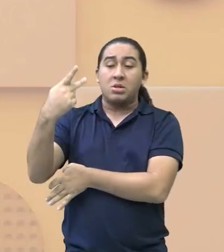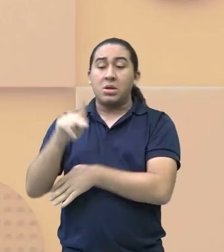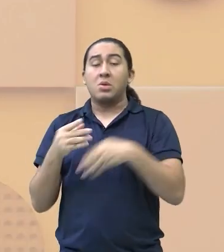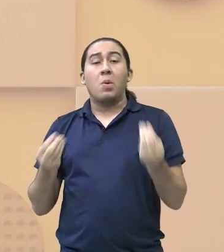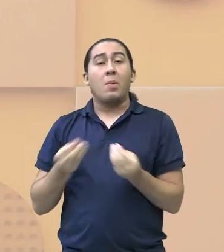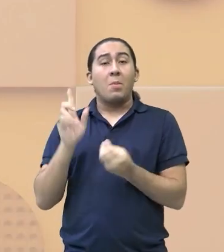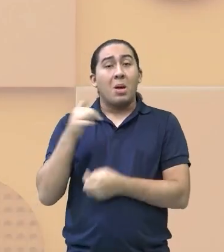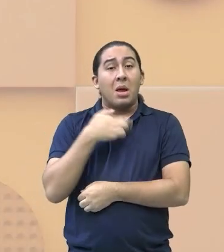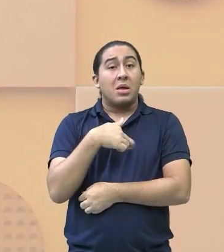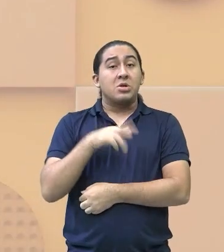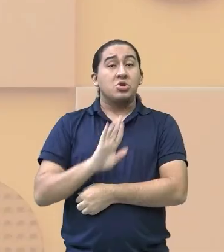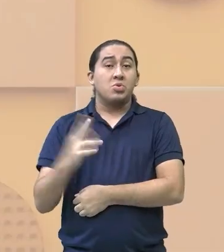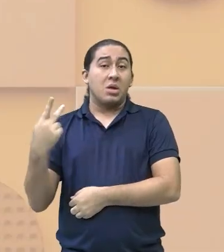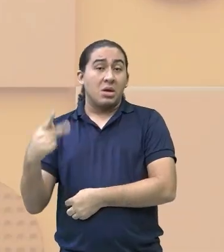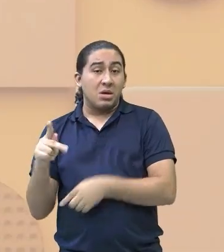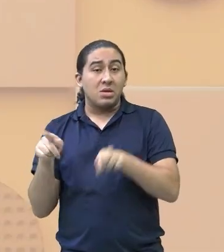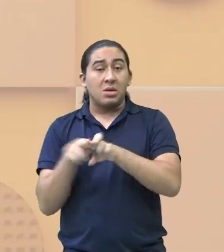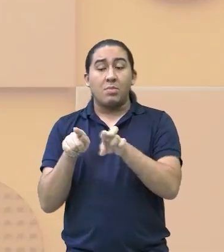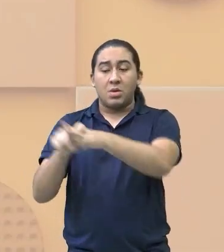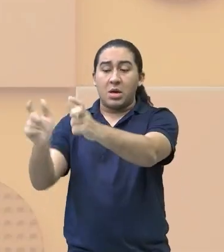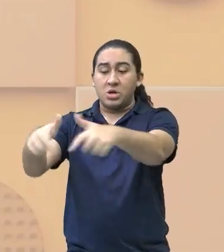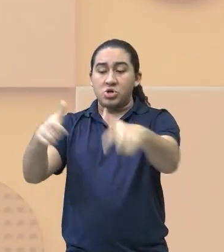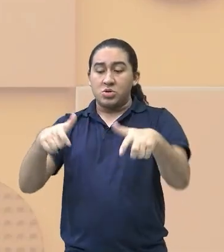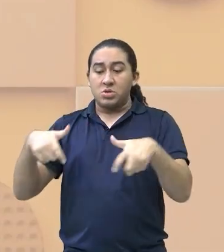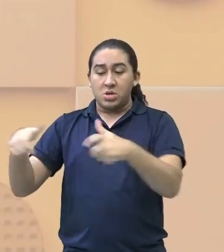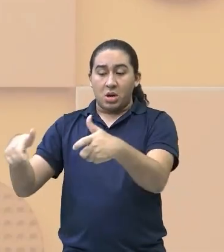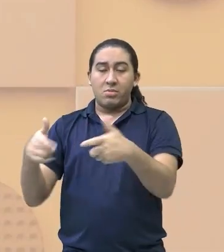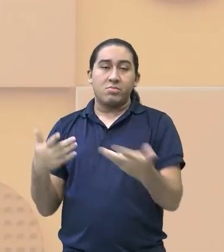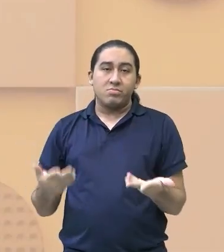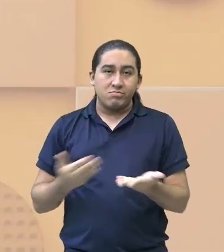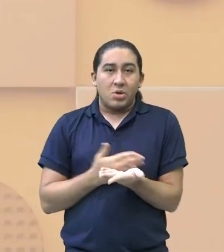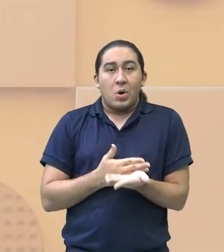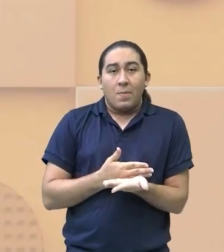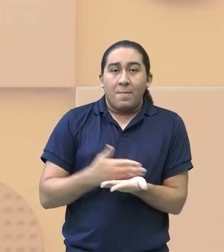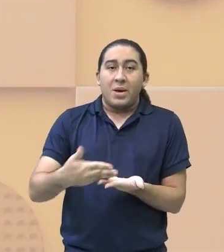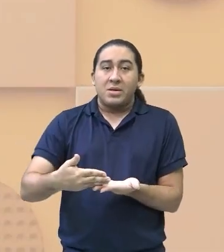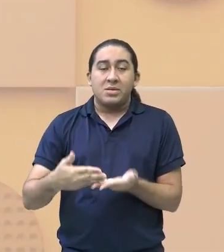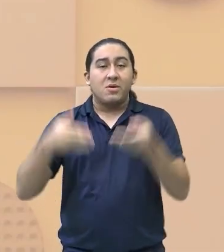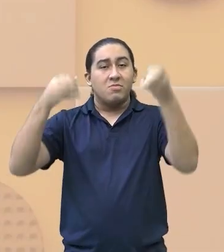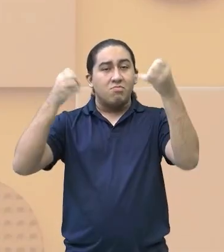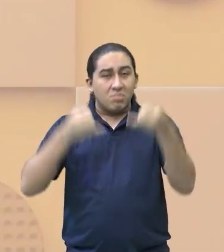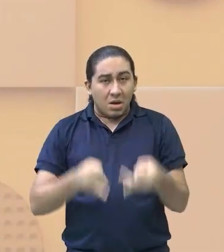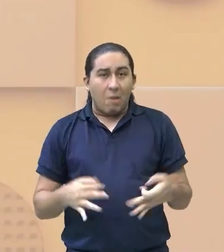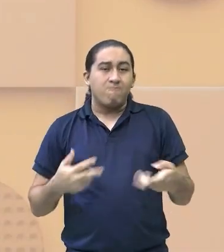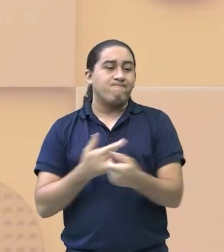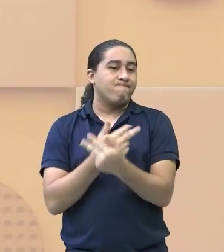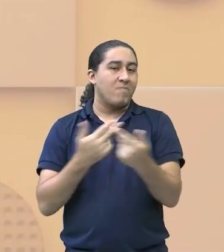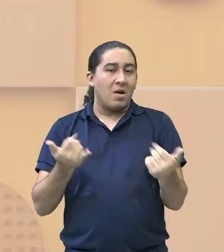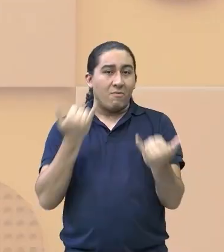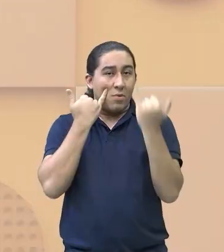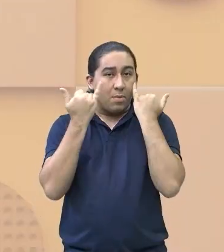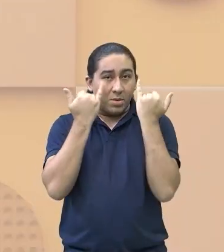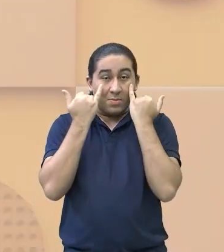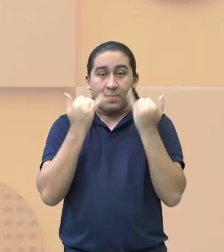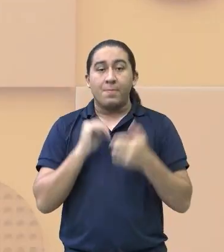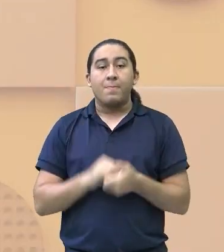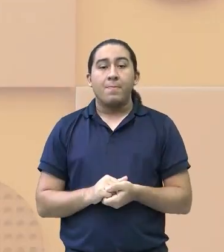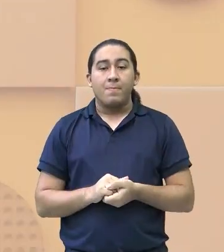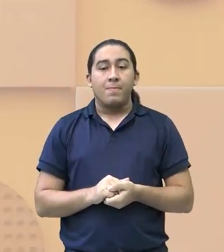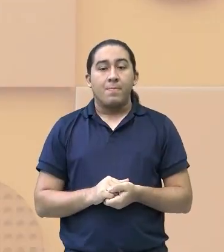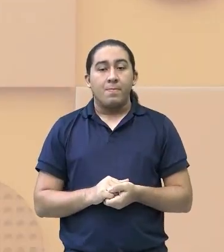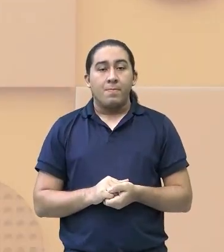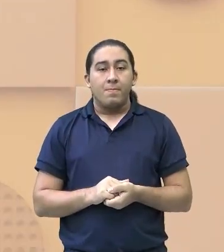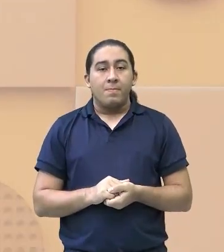né, egípcia, tá? Então ele começa a deixar relatos. Claro, ele está, então, passando,